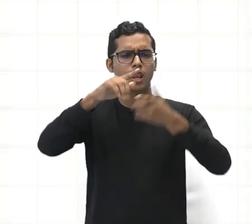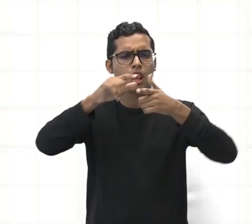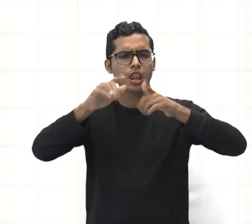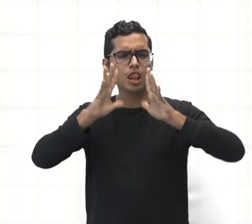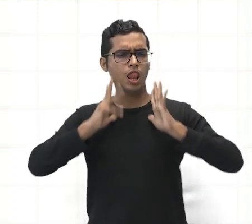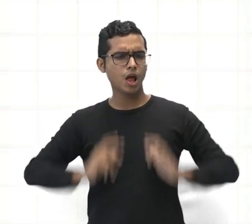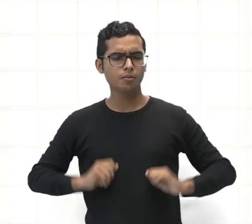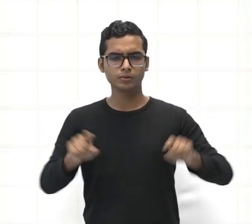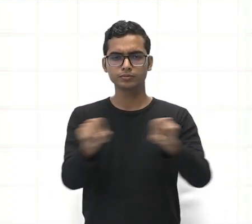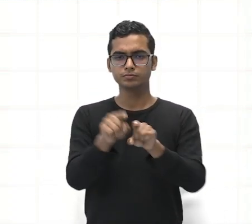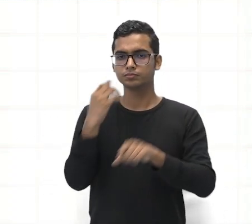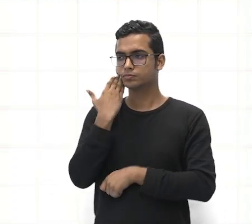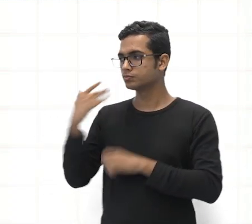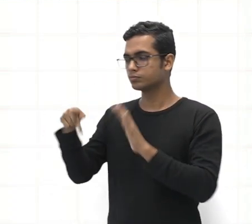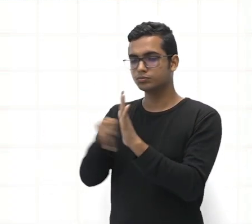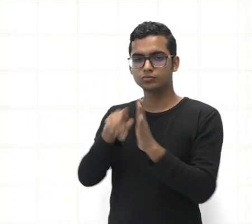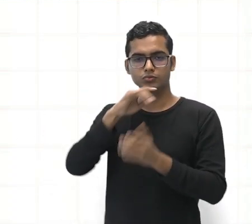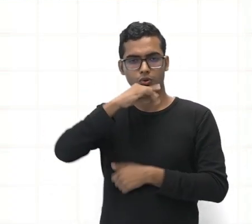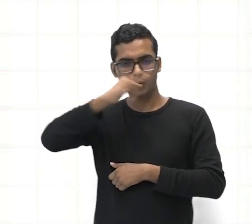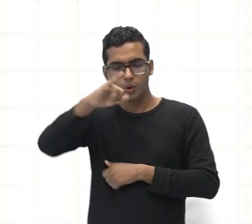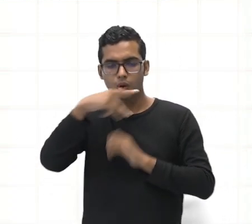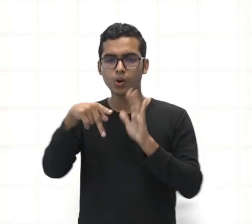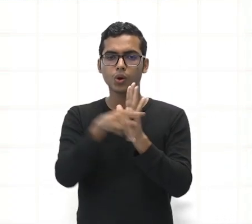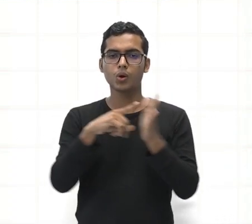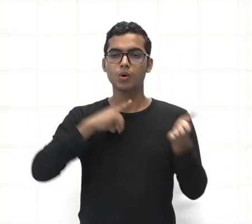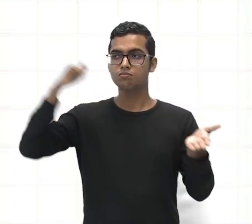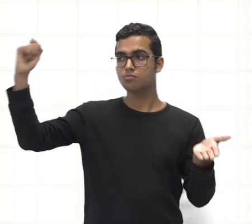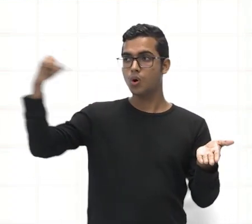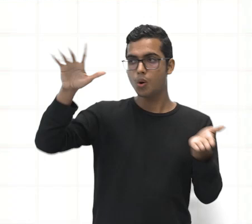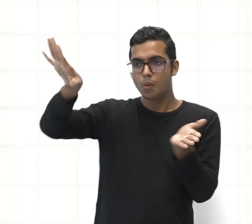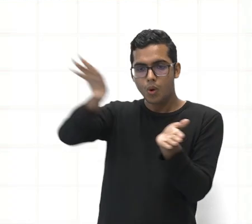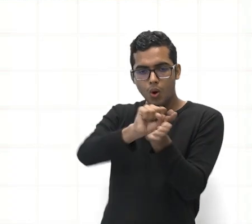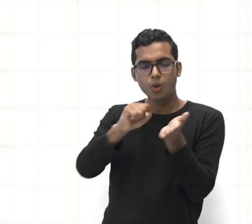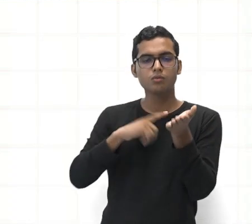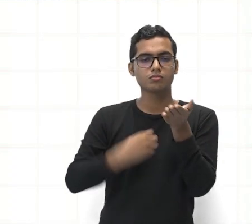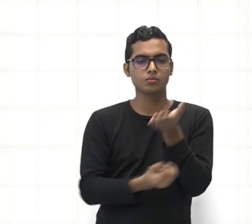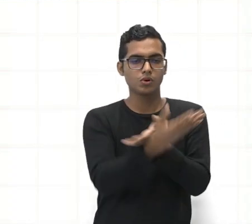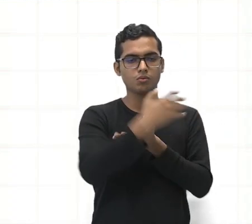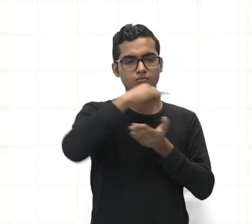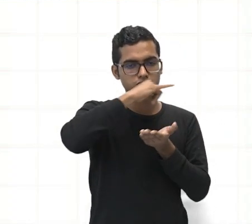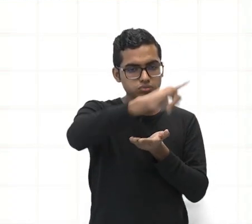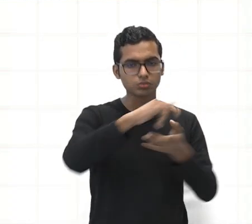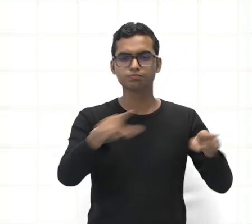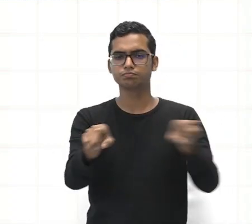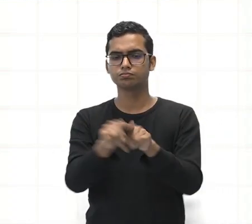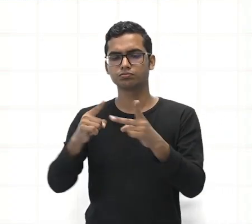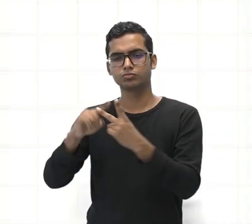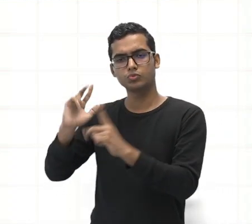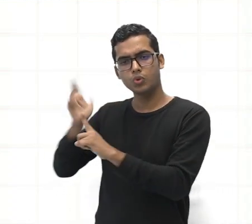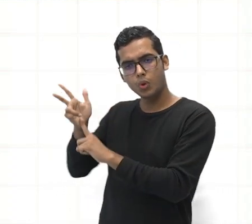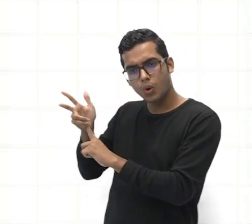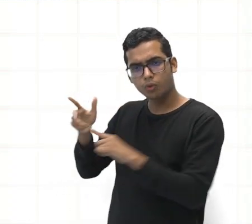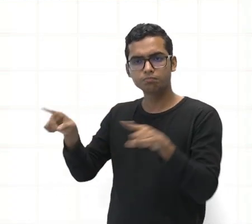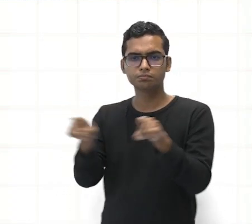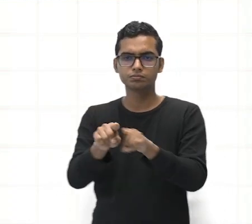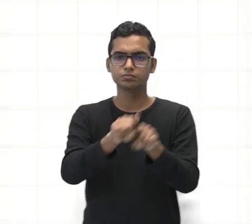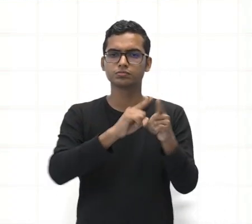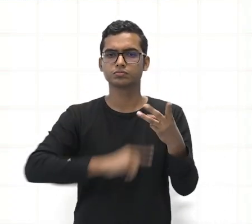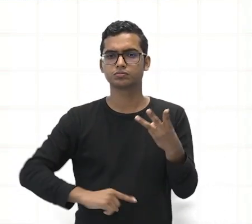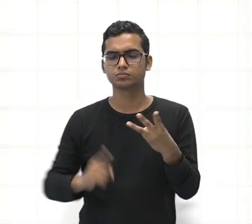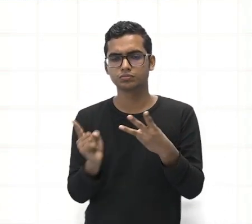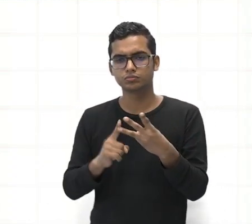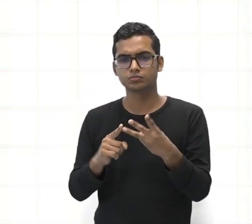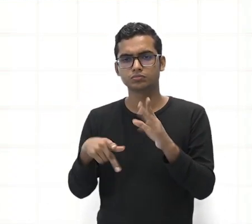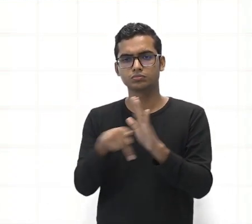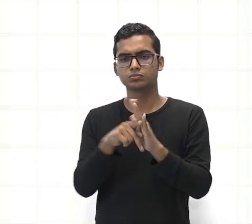energia solar, a energia eólica, uma agricultura de precisão, naquela na qual eu tenho uma automação